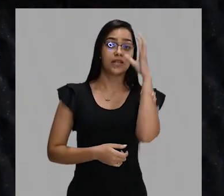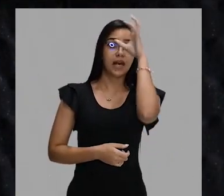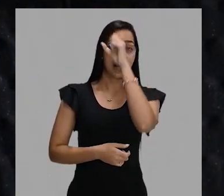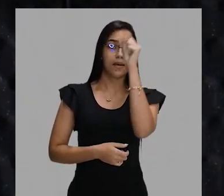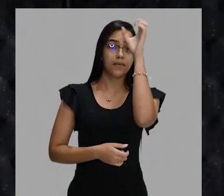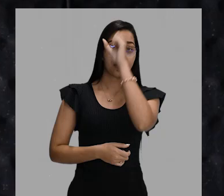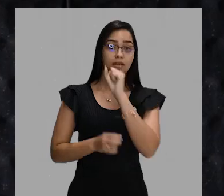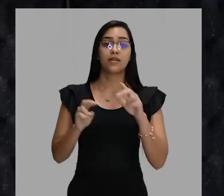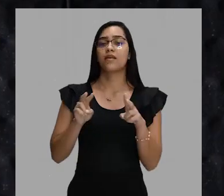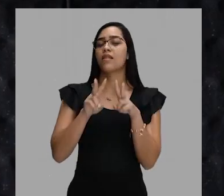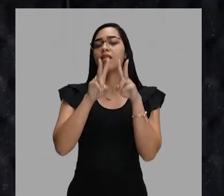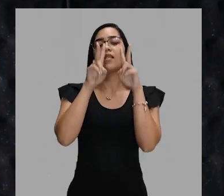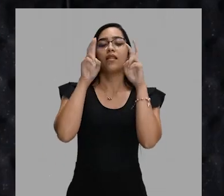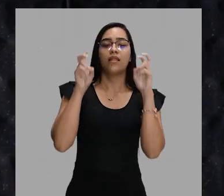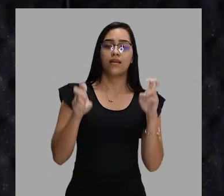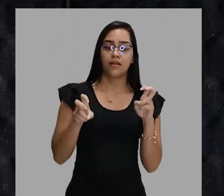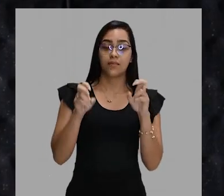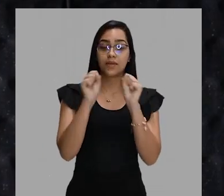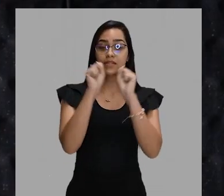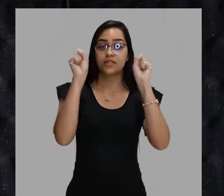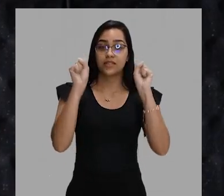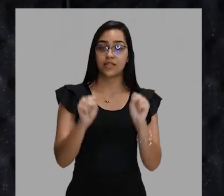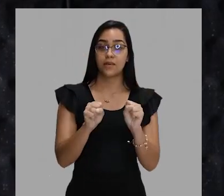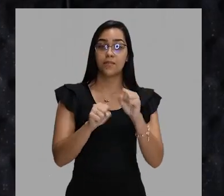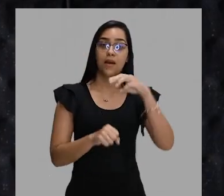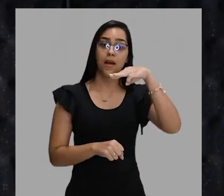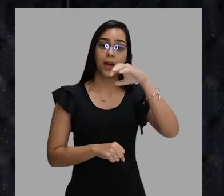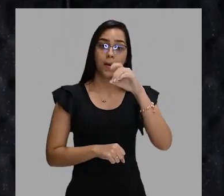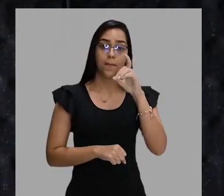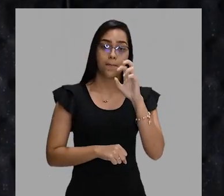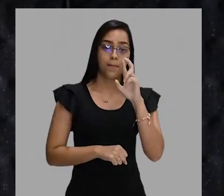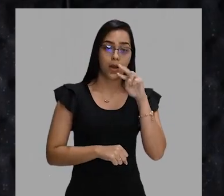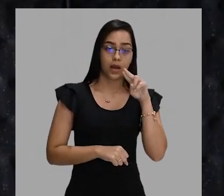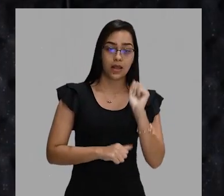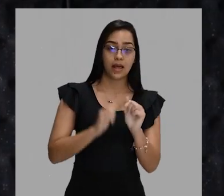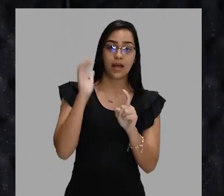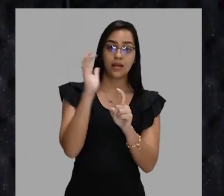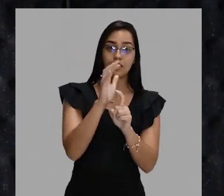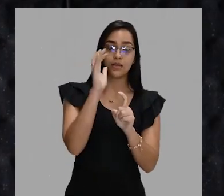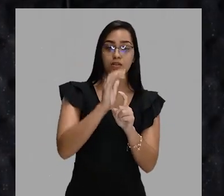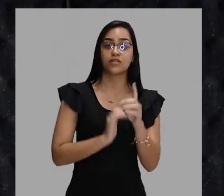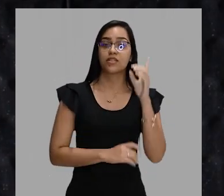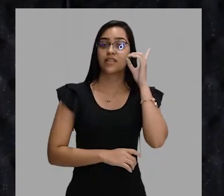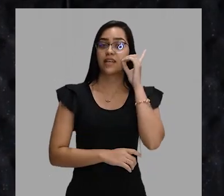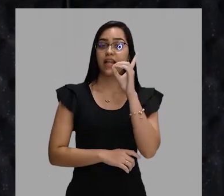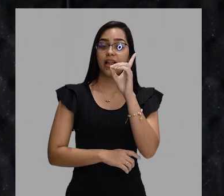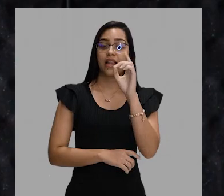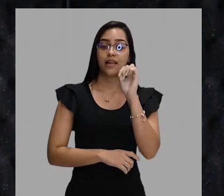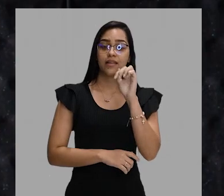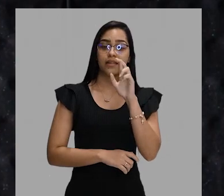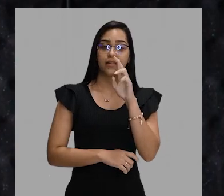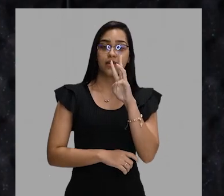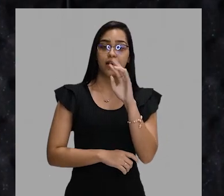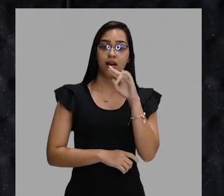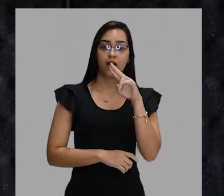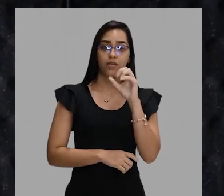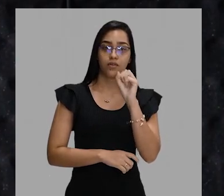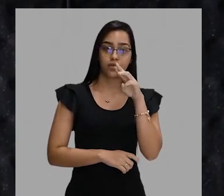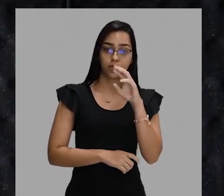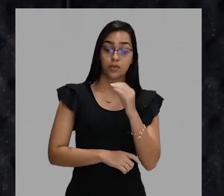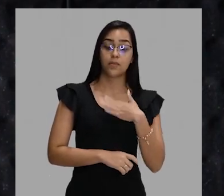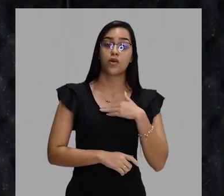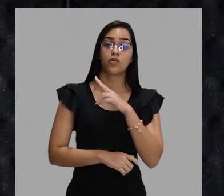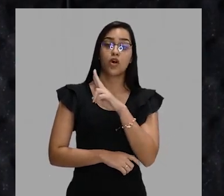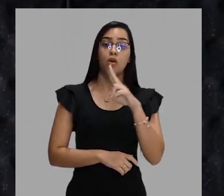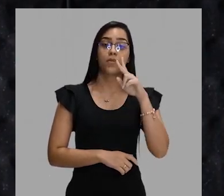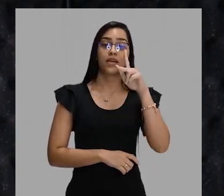aprender sobre sistemática moderna, as influências do darwinismo. Para quem não me conhece, eu sou o professor Celso Ramos,